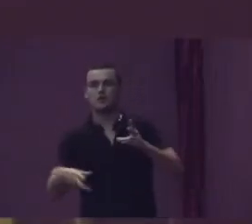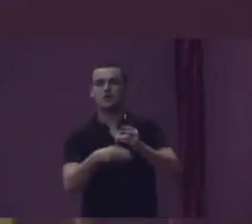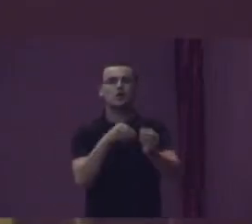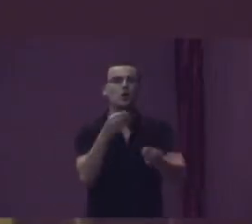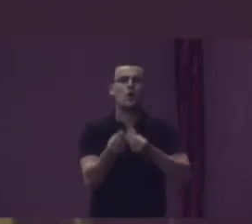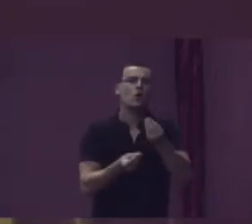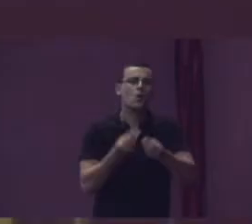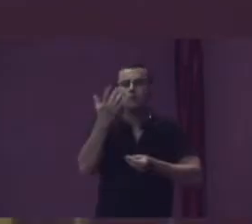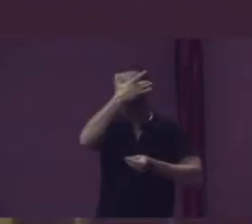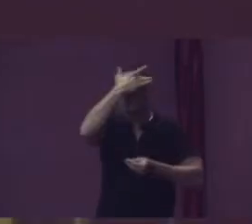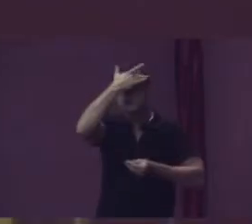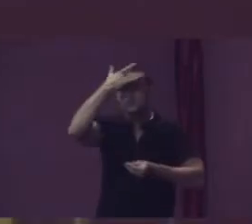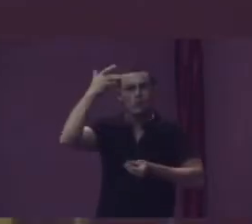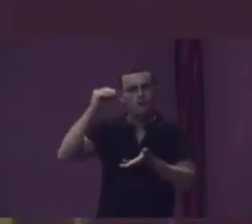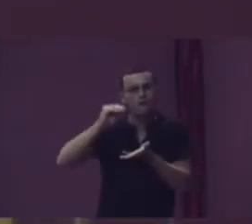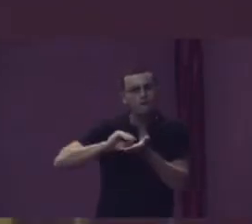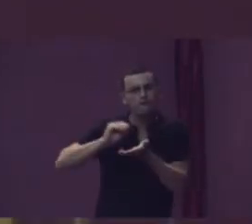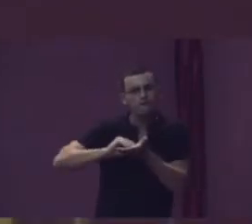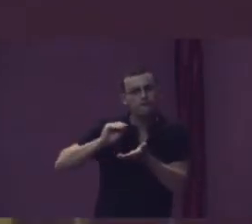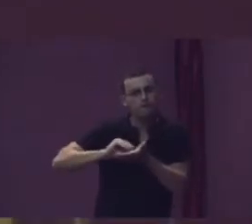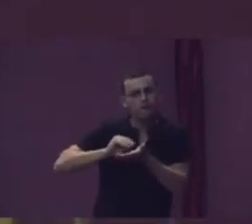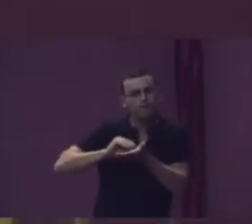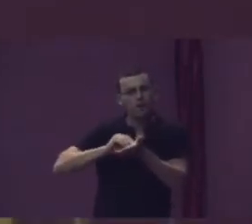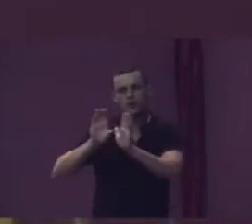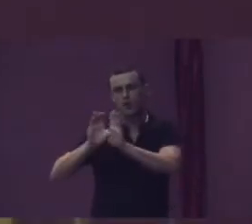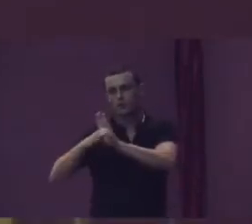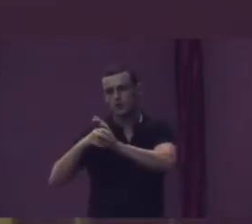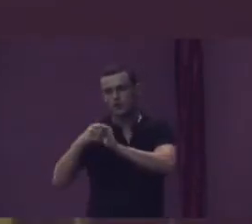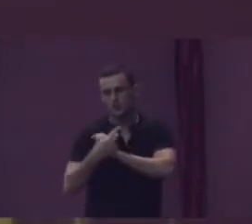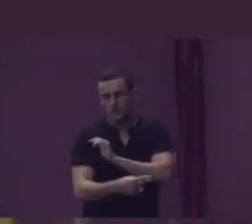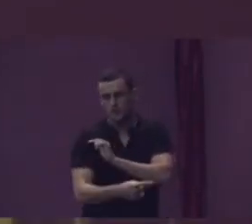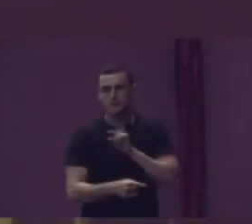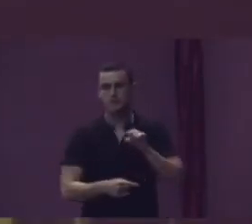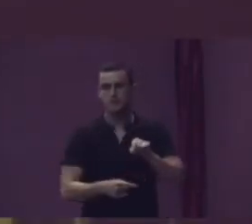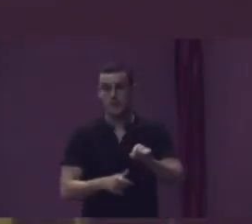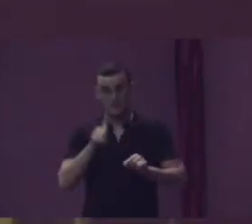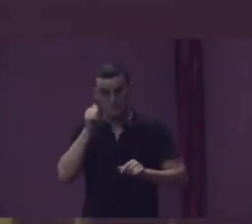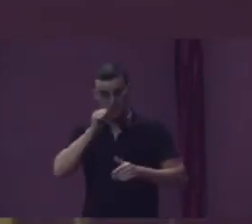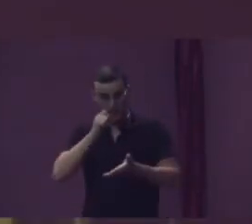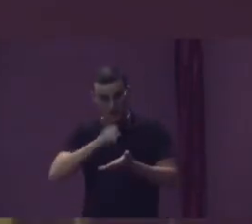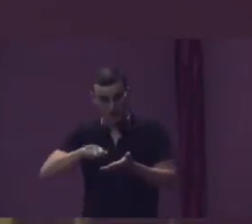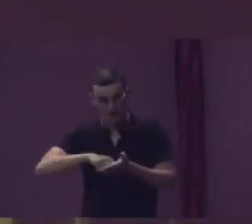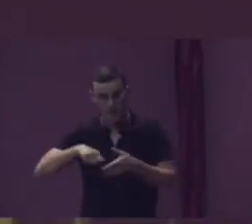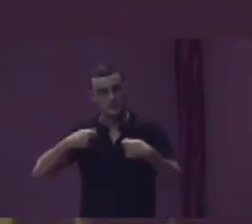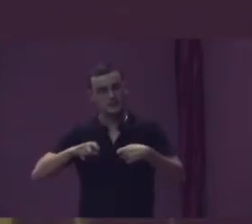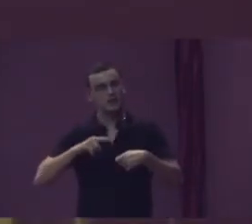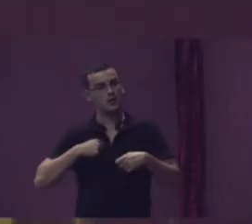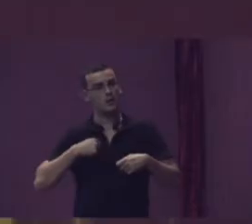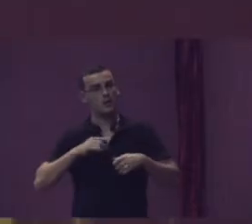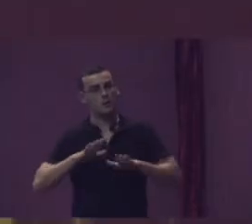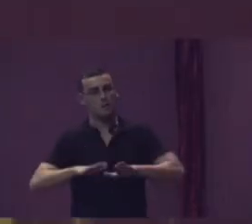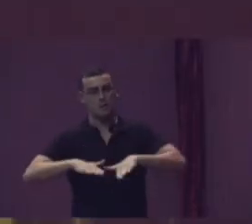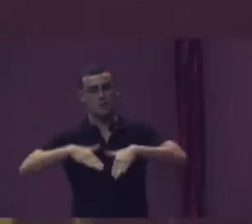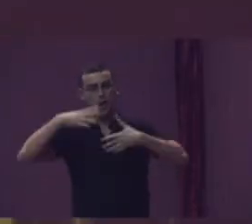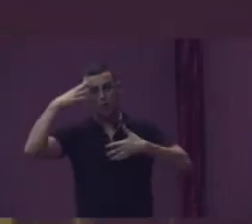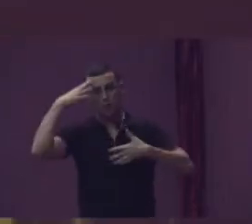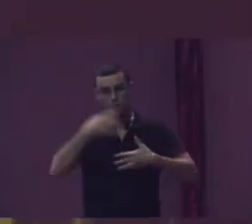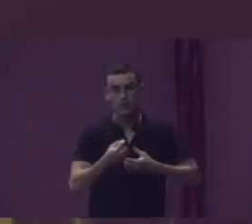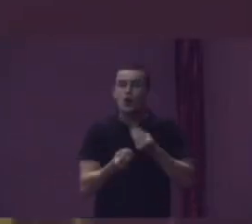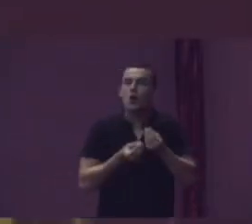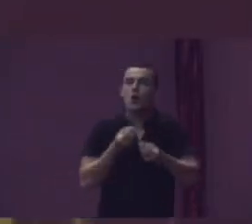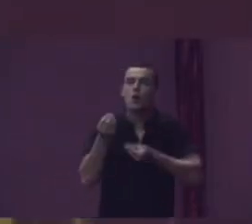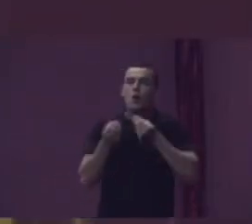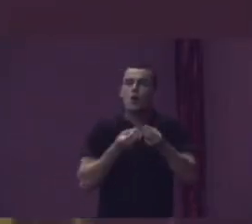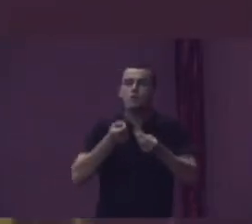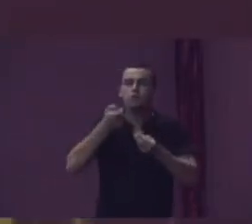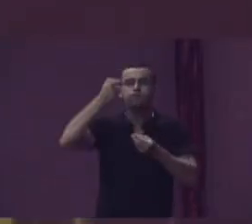conceitualizam e experienciam o risco como parte de suas vidas. Para a autora, precisamos ter melhor compreensão de como as lógicas do risco são produzidas